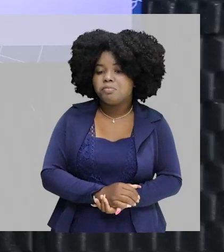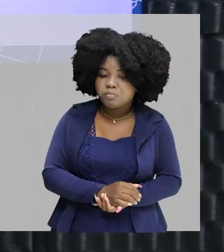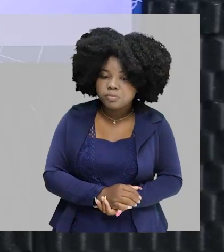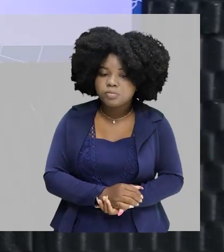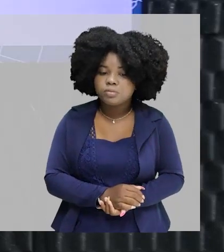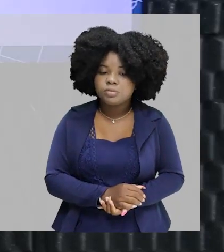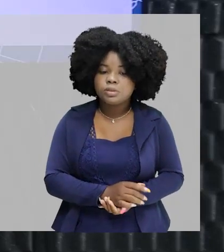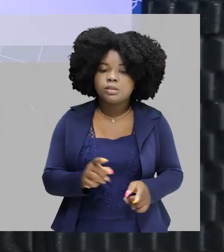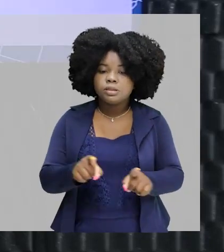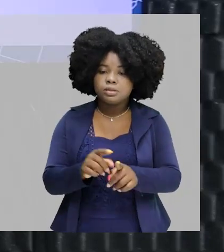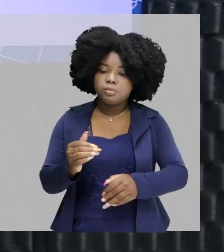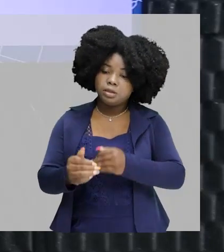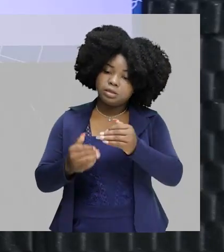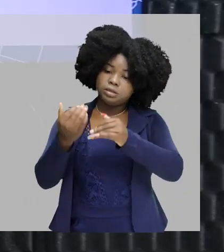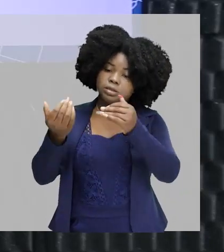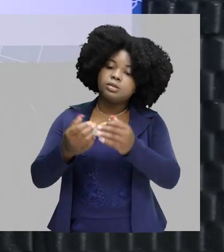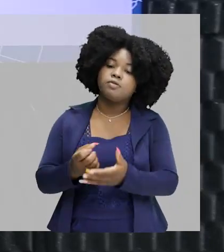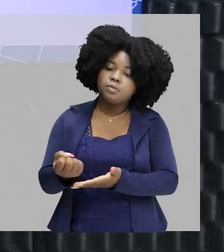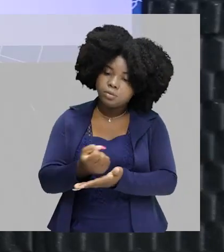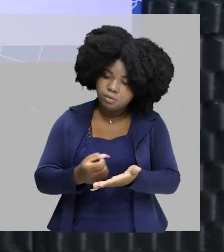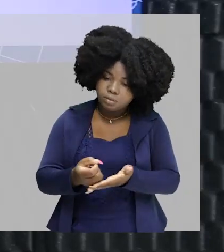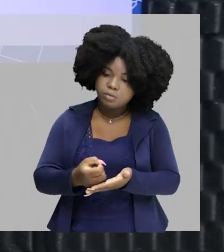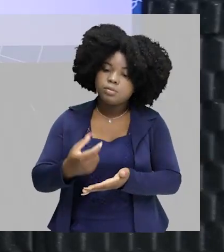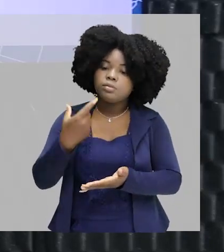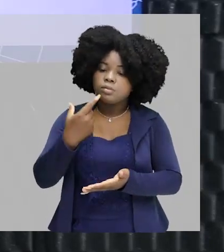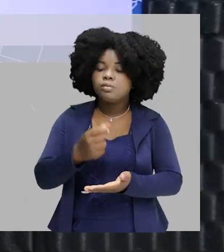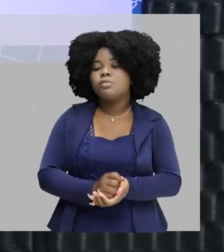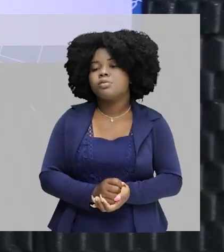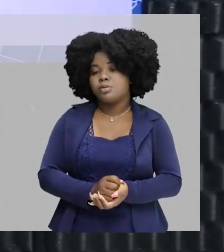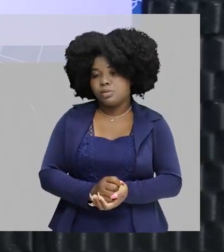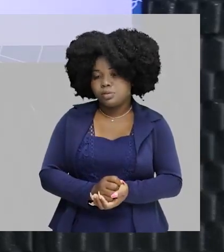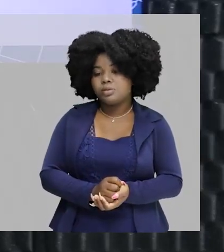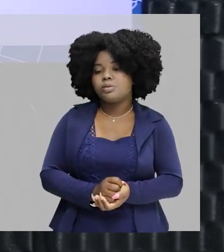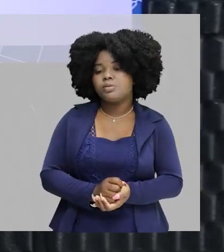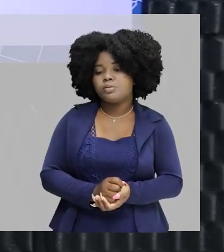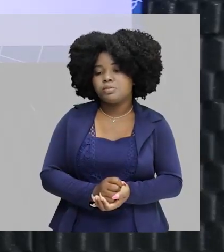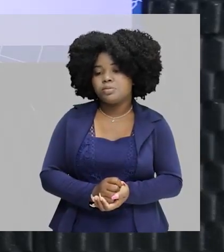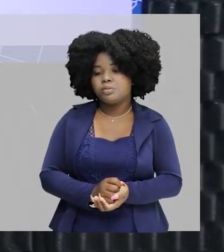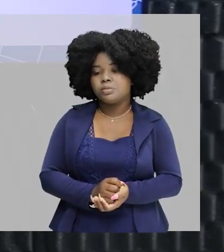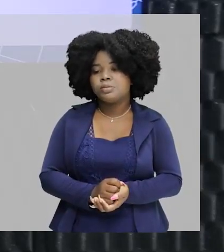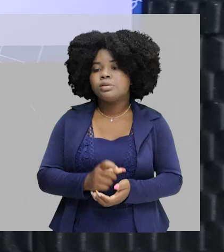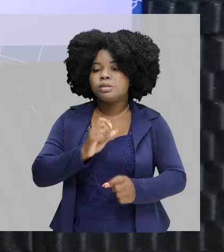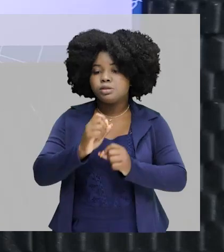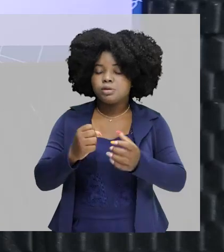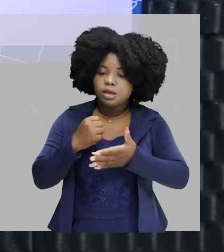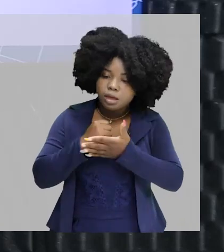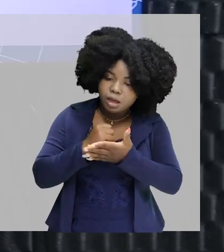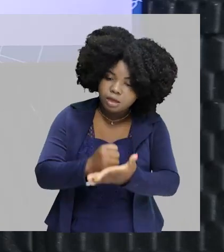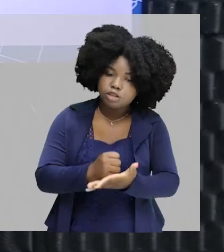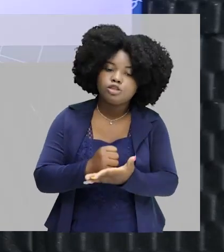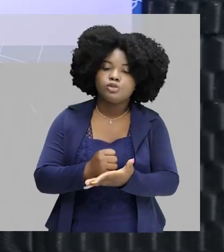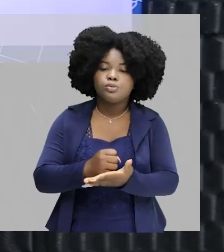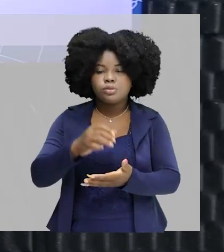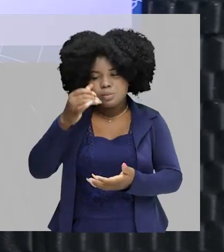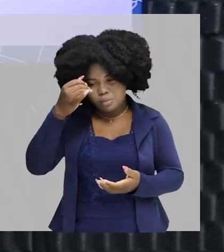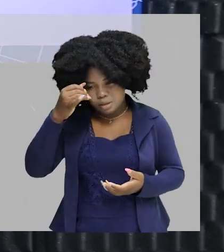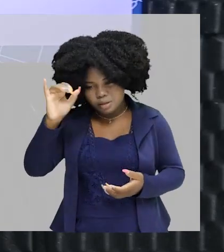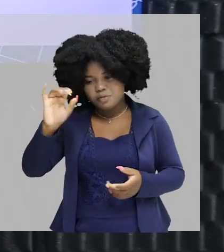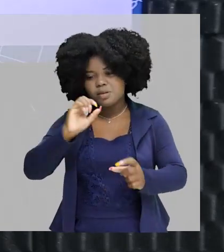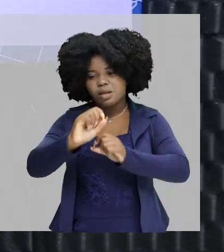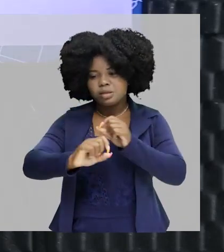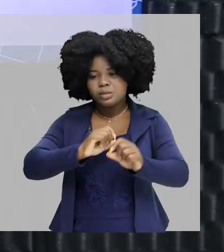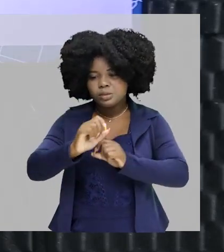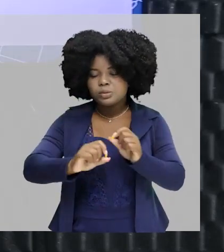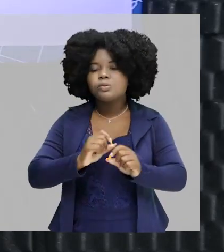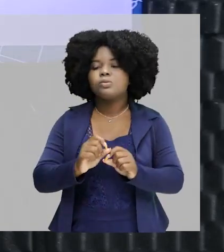métodos contraceptivos, tá, galera? Ou seja, camisinha, anticoncepcionais, que vão aí evitar a possibilidade de